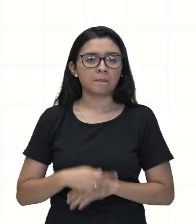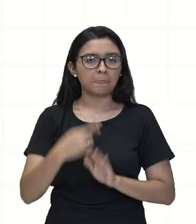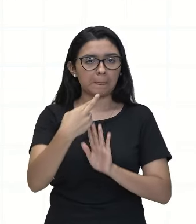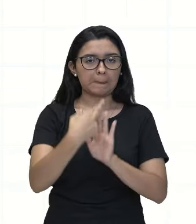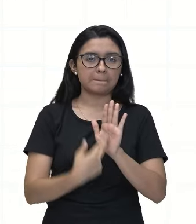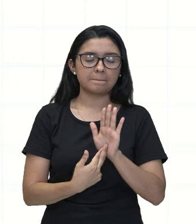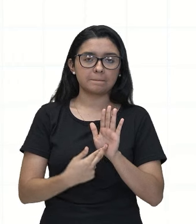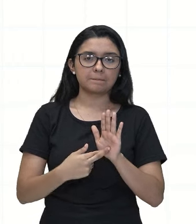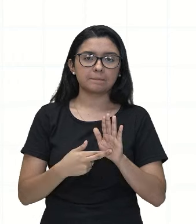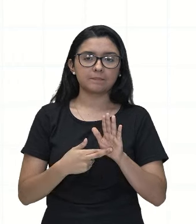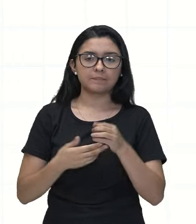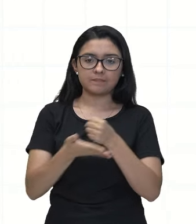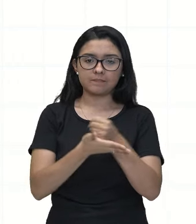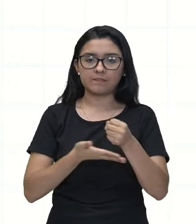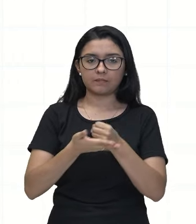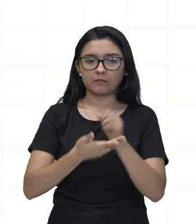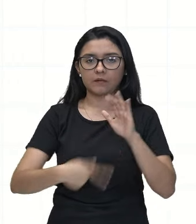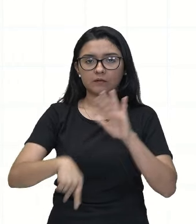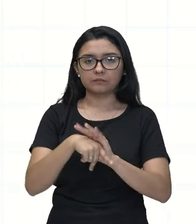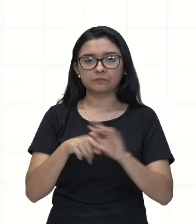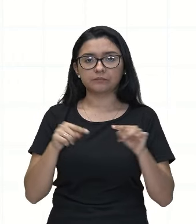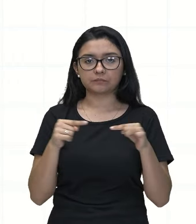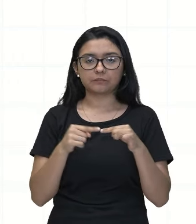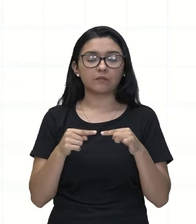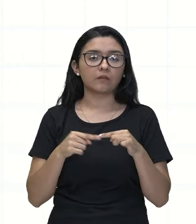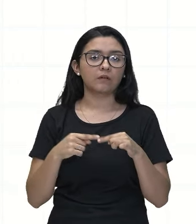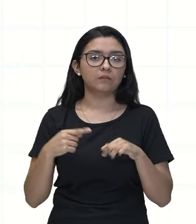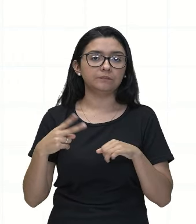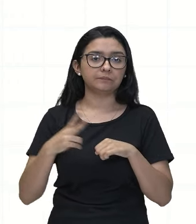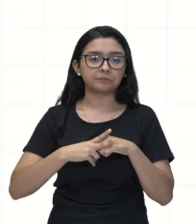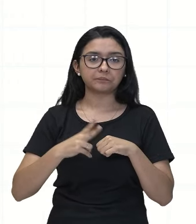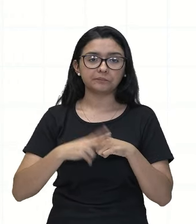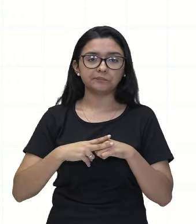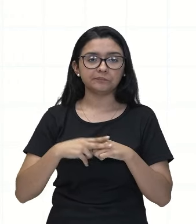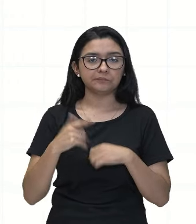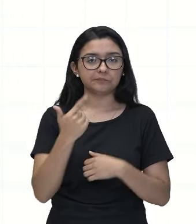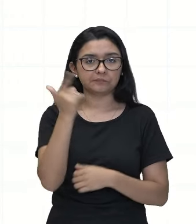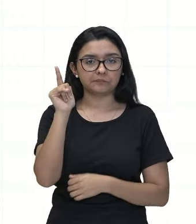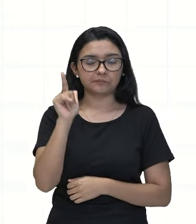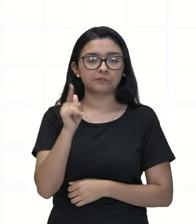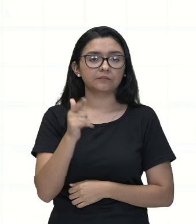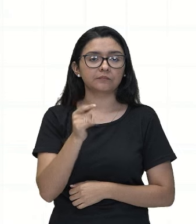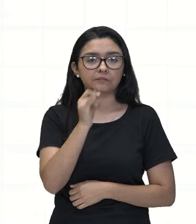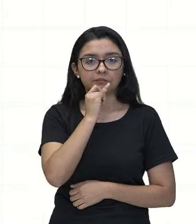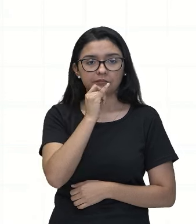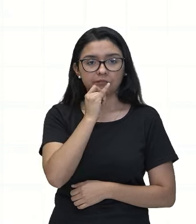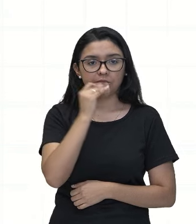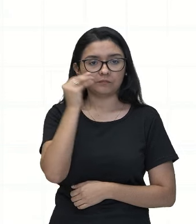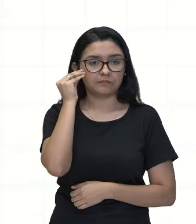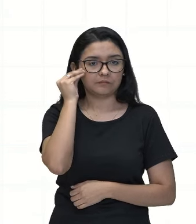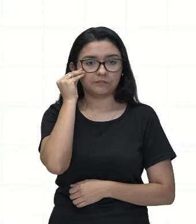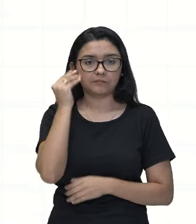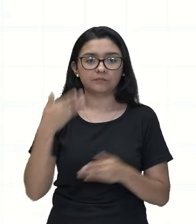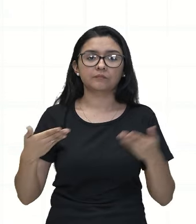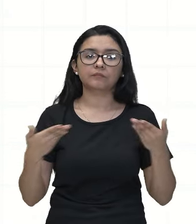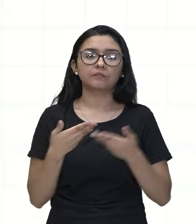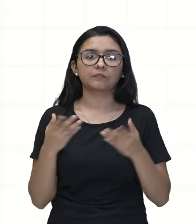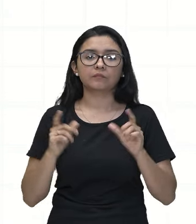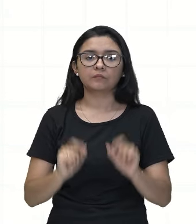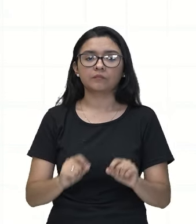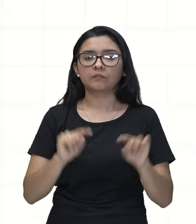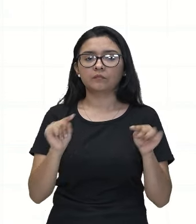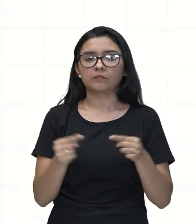básica né do da concordância do verbo Vamos ver outros exemplos agora a concordância com o sujeito simples